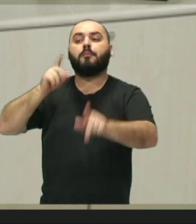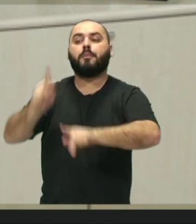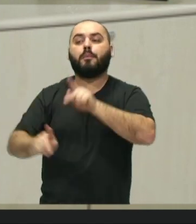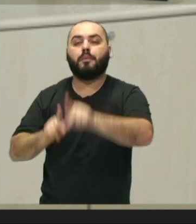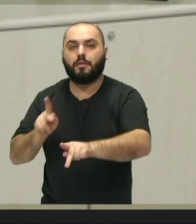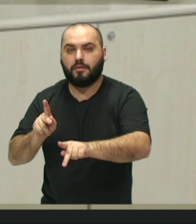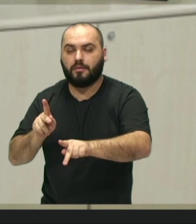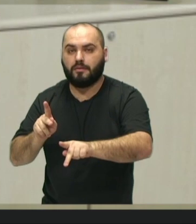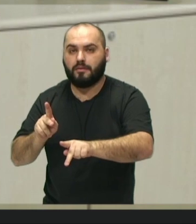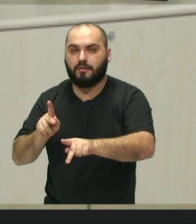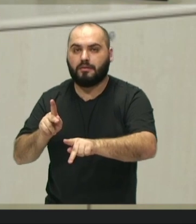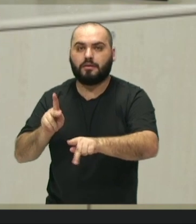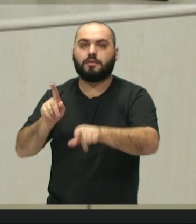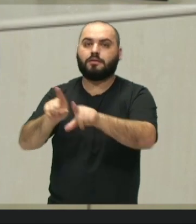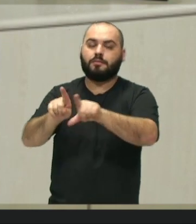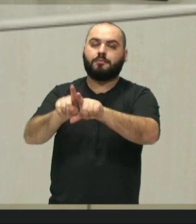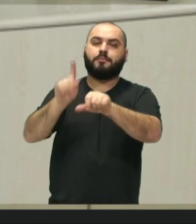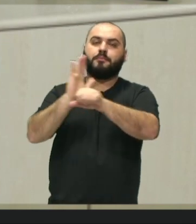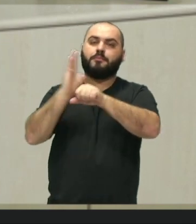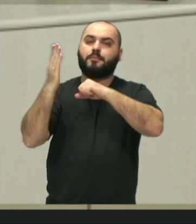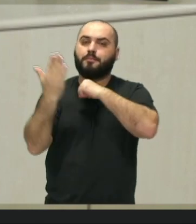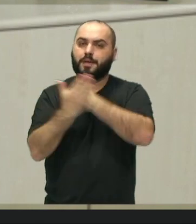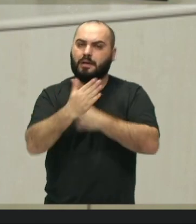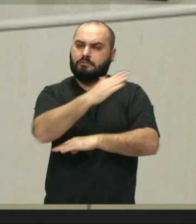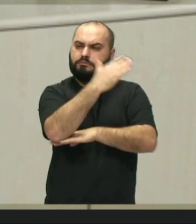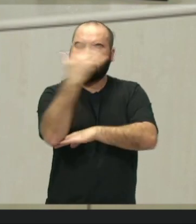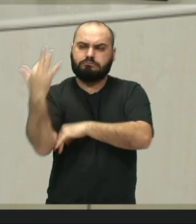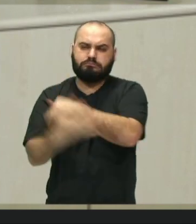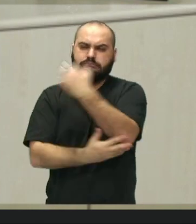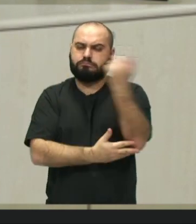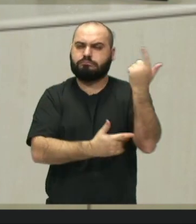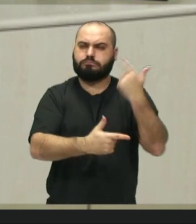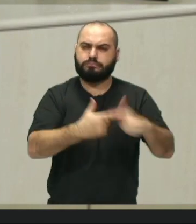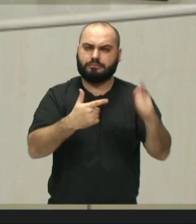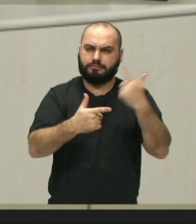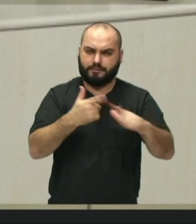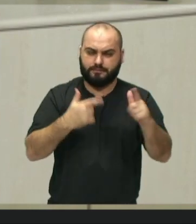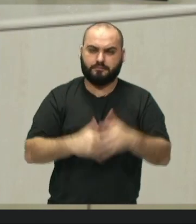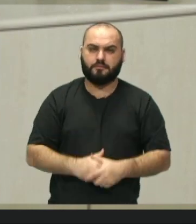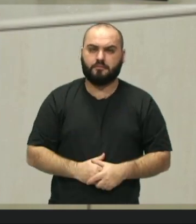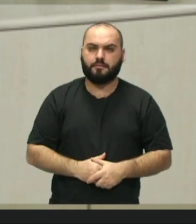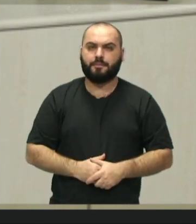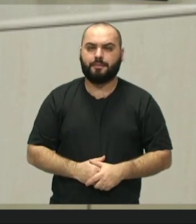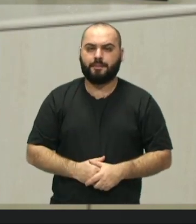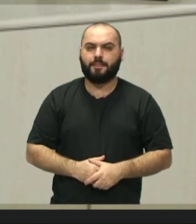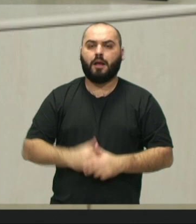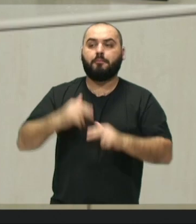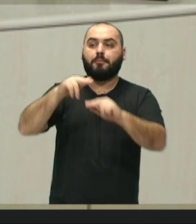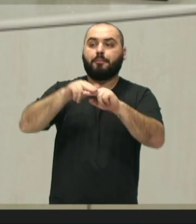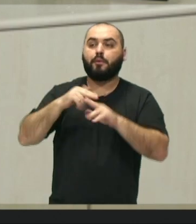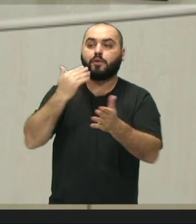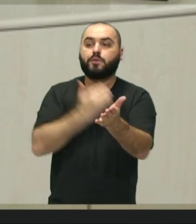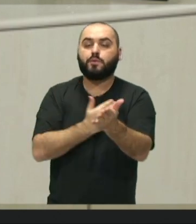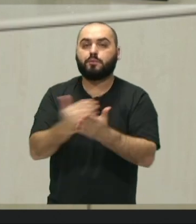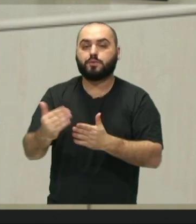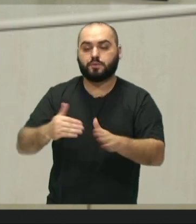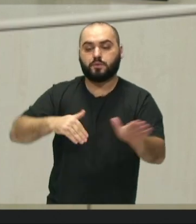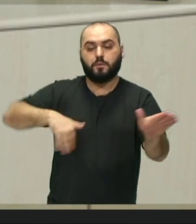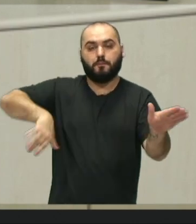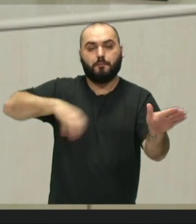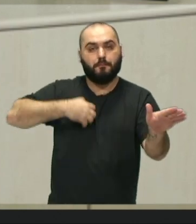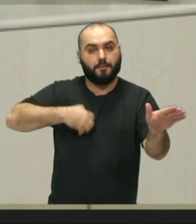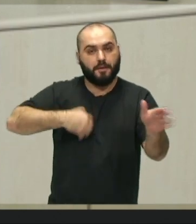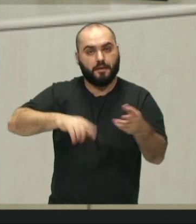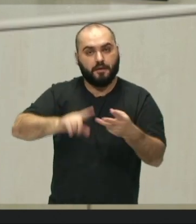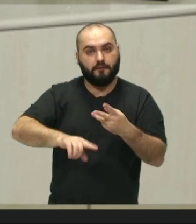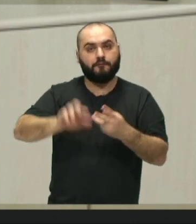além de bairros mais afetados ambientalmente. Por isso, então, que se iniciou a implantação da rede pelos bairros de Praia Brava, Fazenda, Cabeçuda,